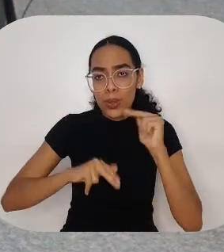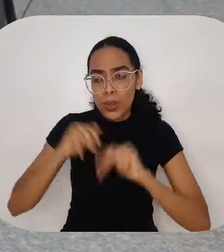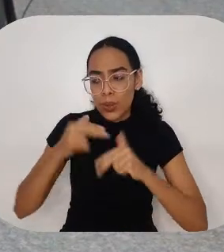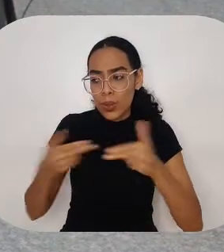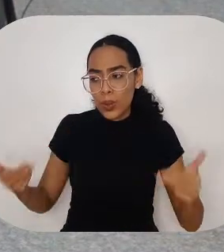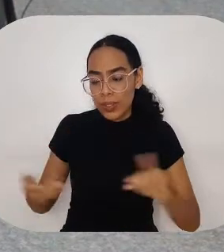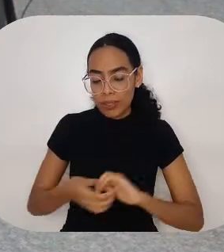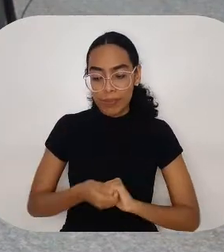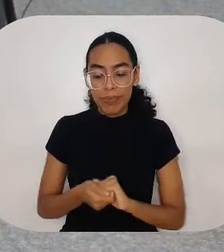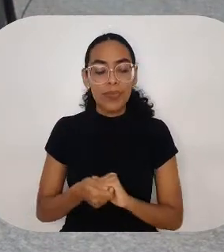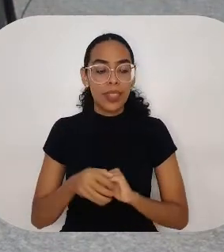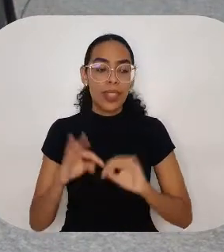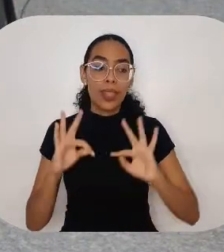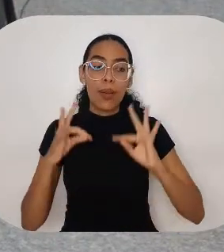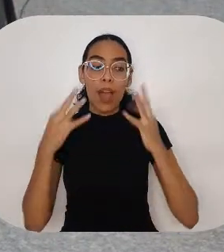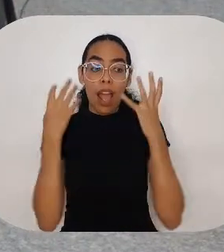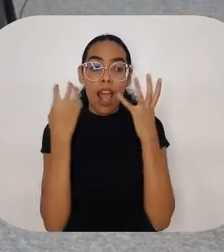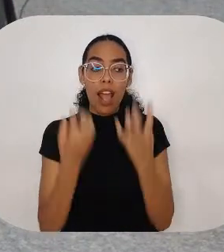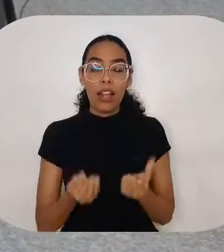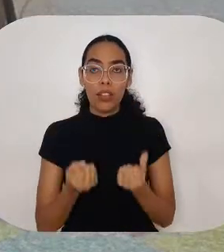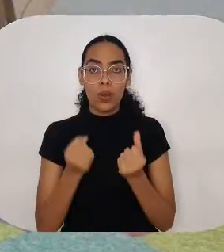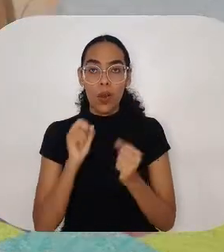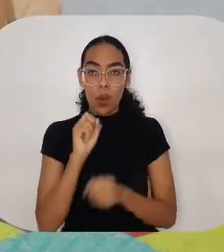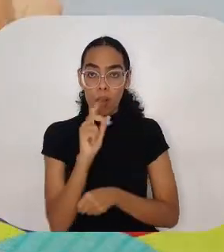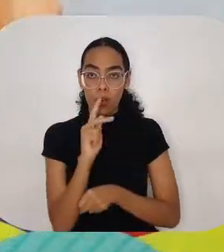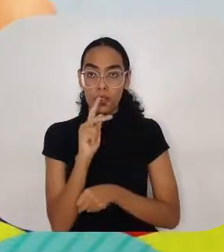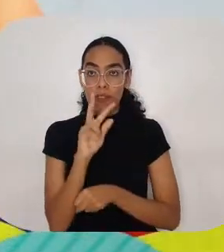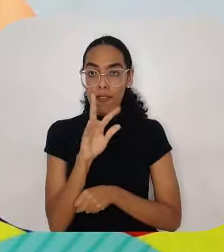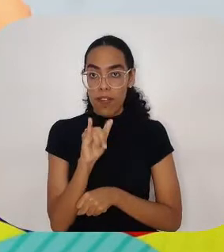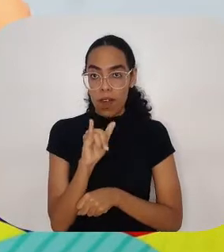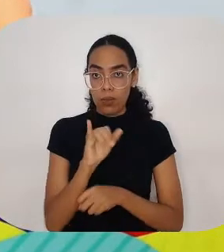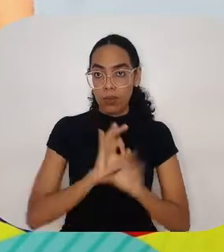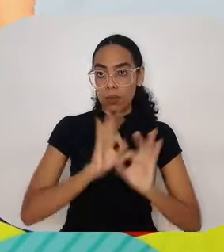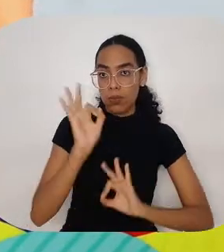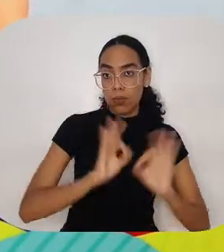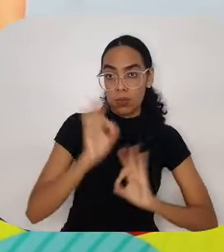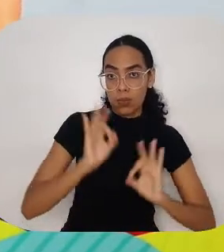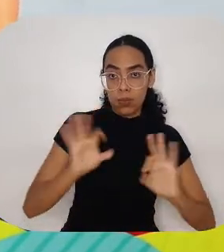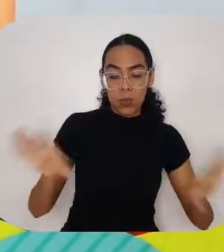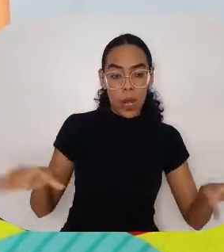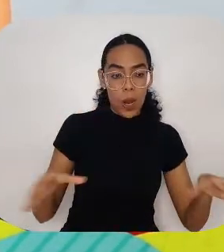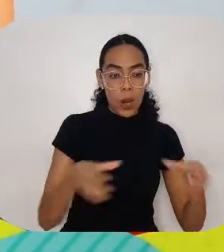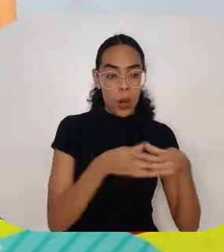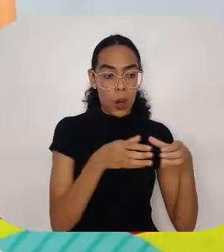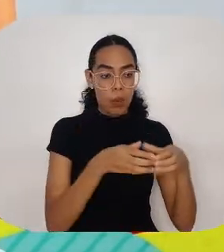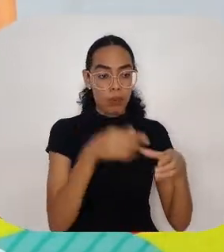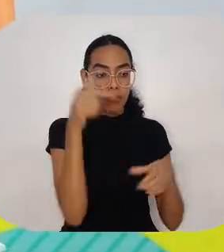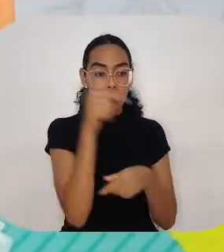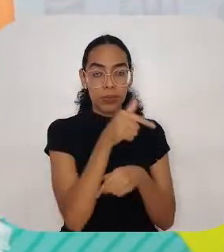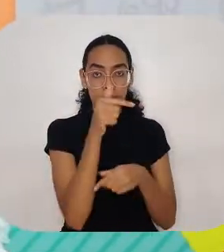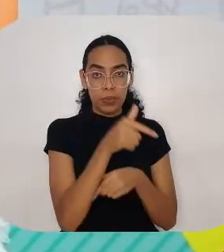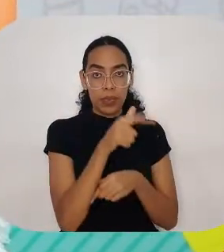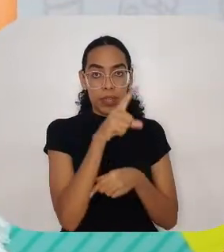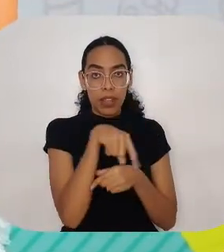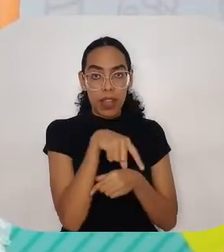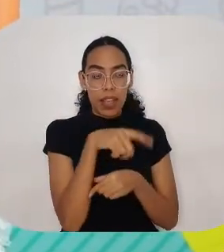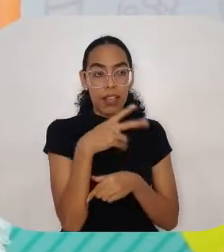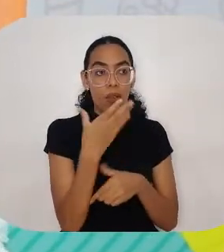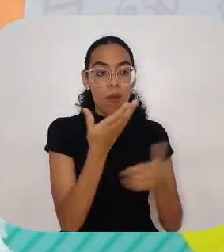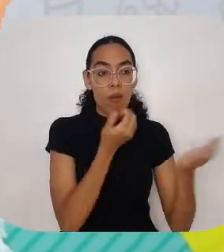Já sei, vamos dividir as tarefas. O lado de cá fica com